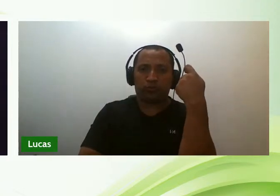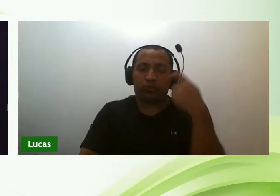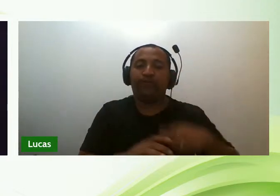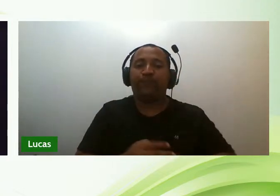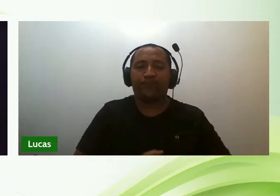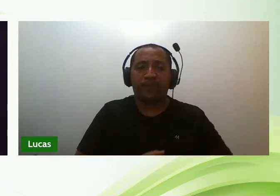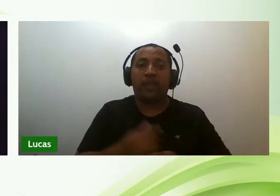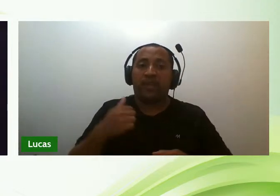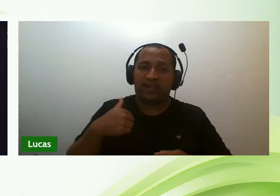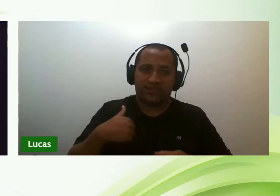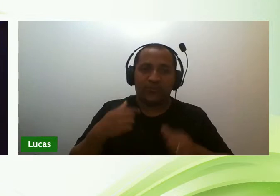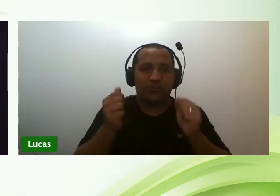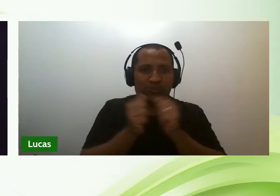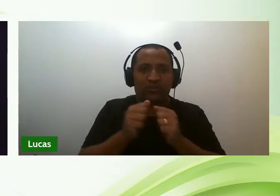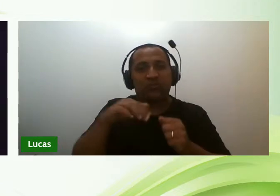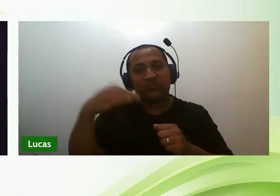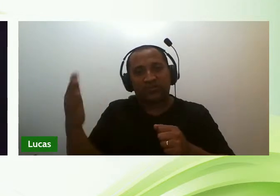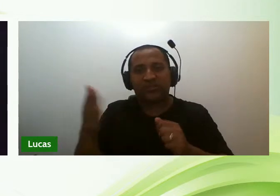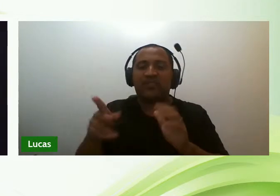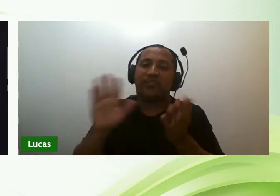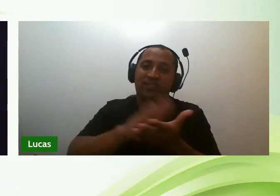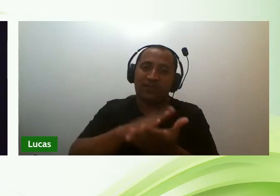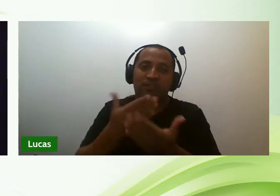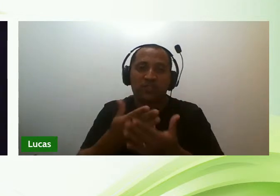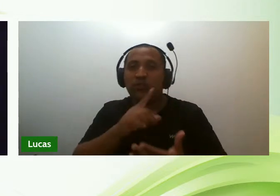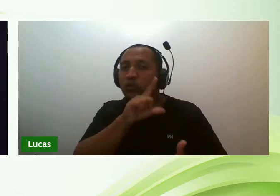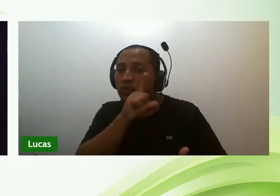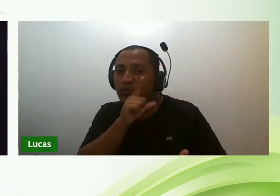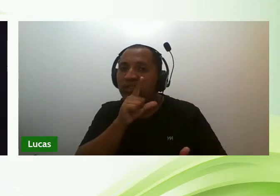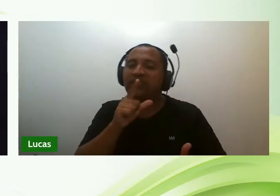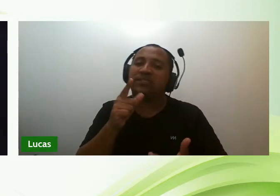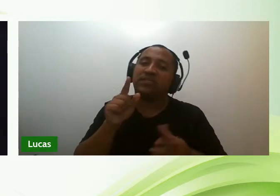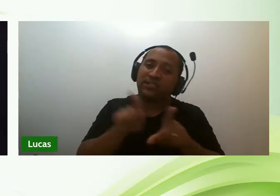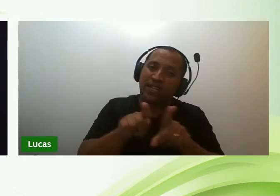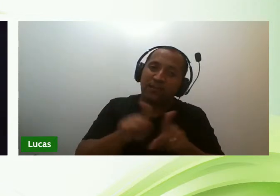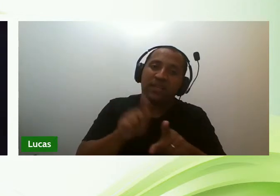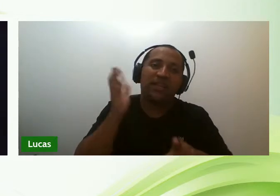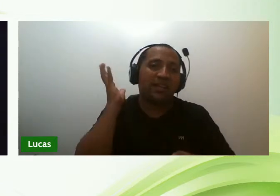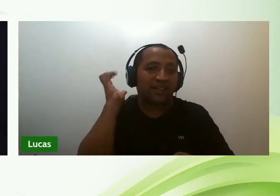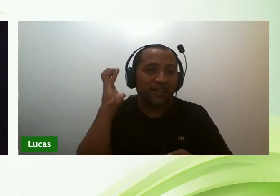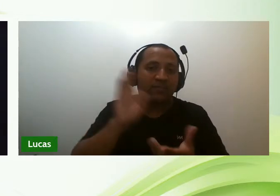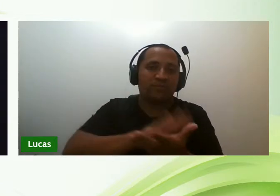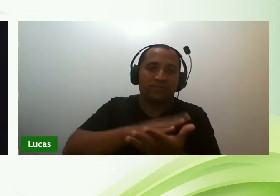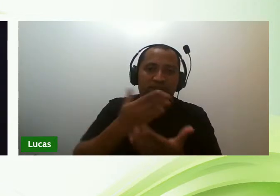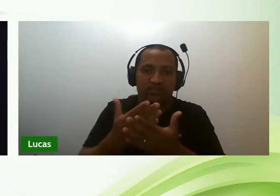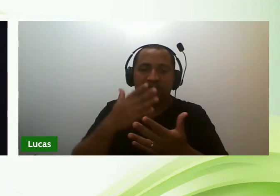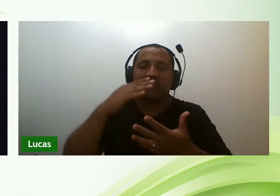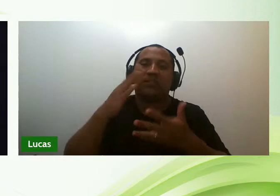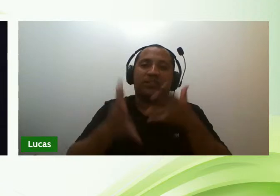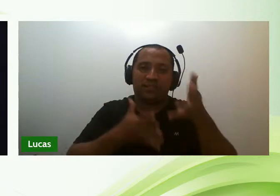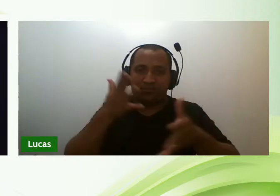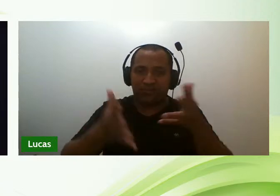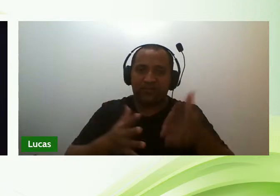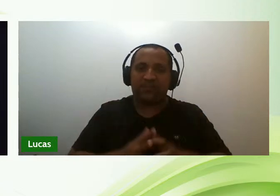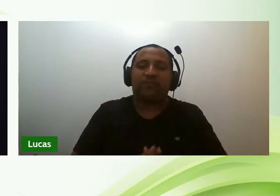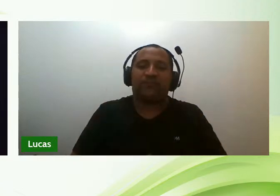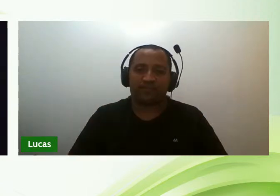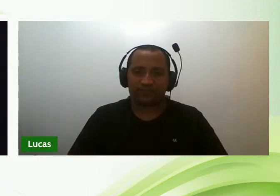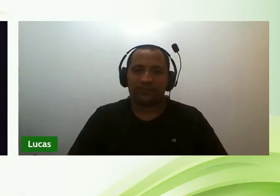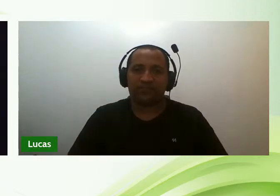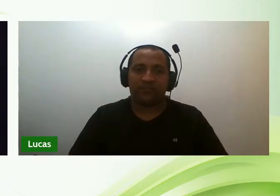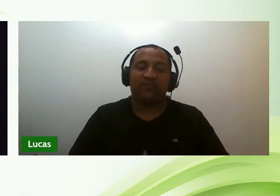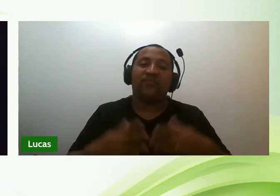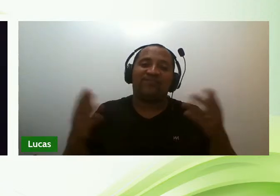imagem, ora estará a Gabriele, ora o Lucas, colegas que estarão fazendo a interpretação na língua brasileira de sinais. É